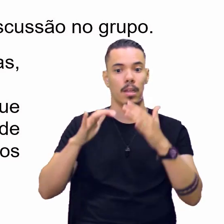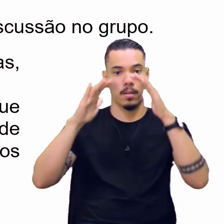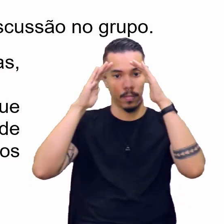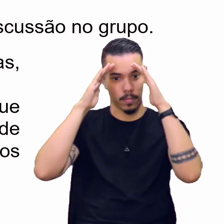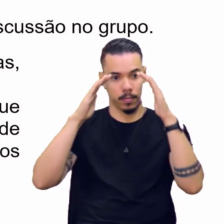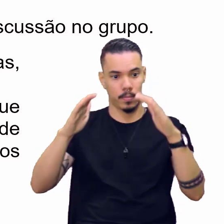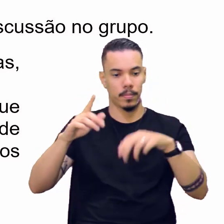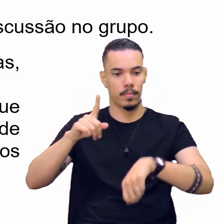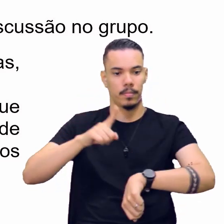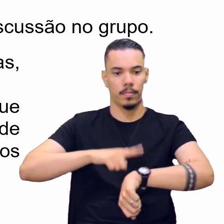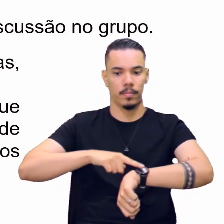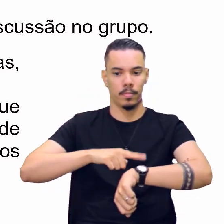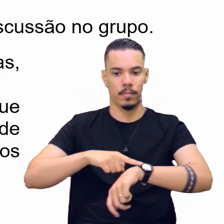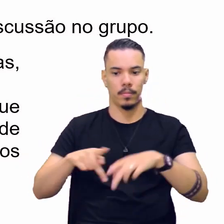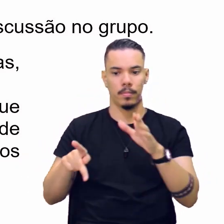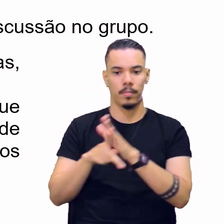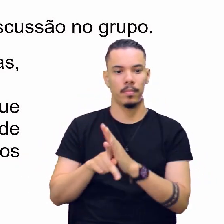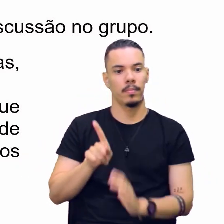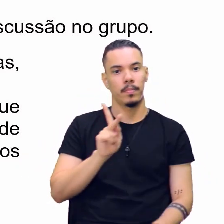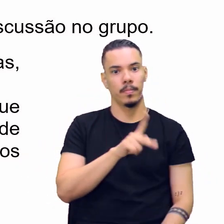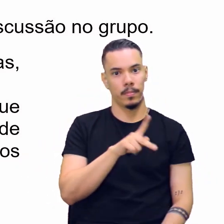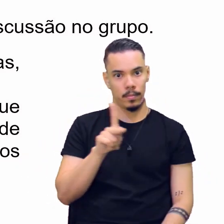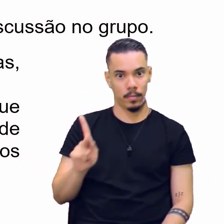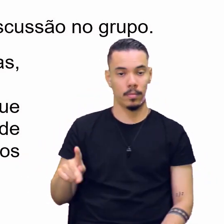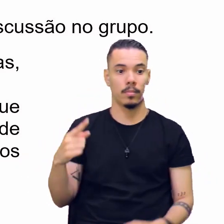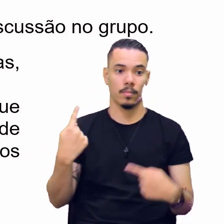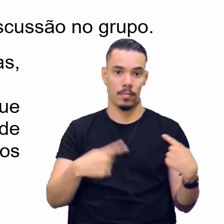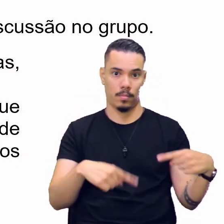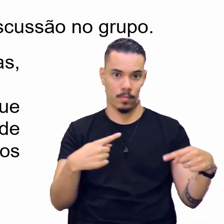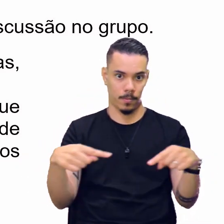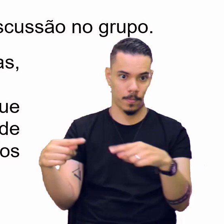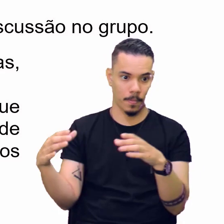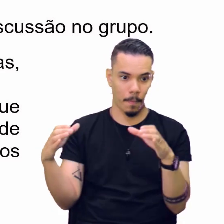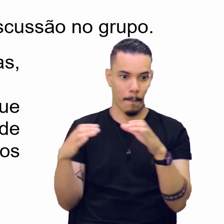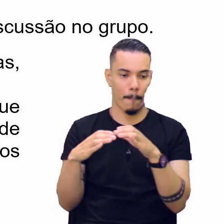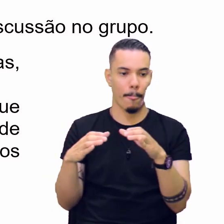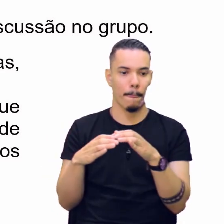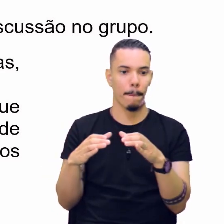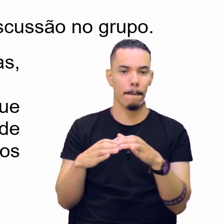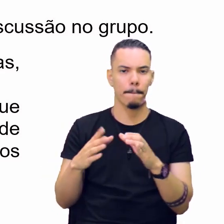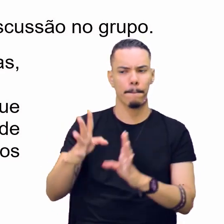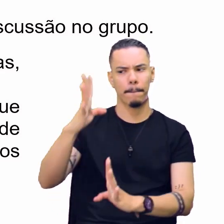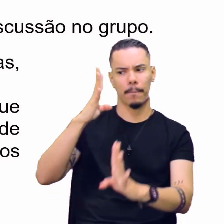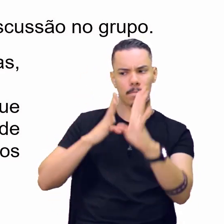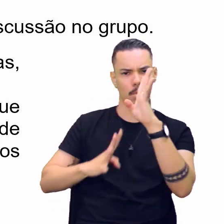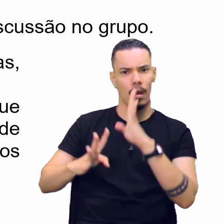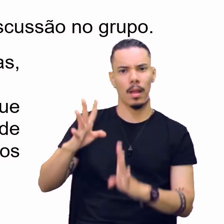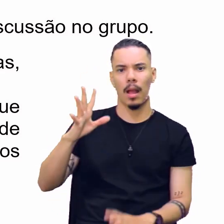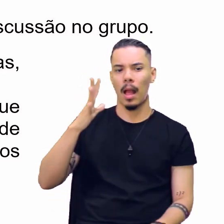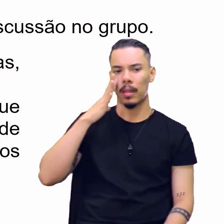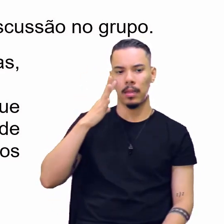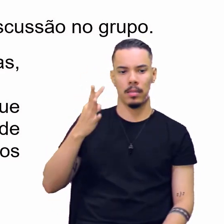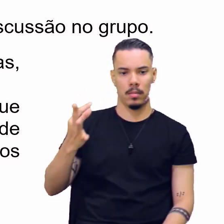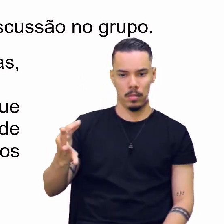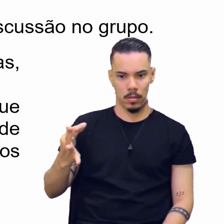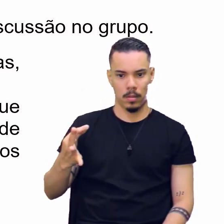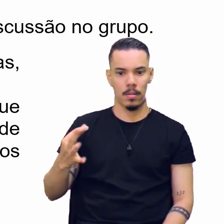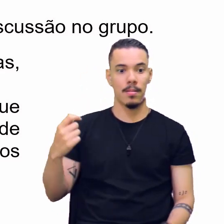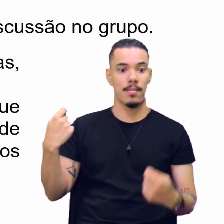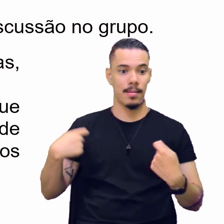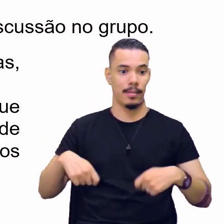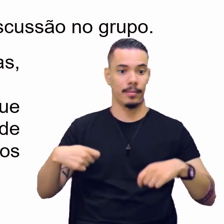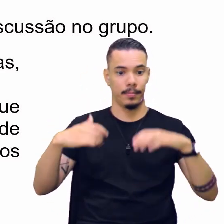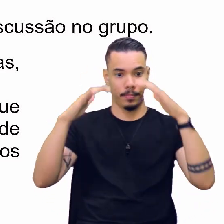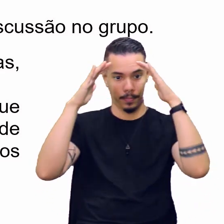Respeite o tempo definido pelo professor para a discussão do grupo. Ouçam com atenção a opinião dos colegas, respeitando